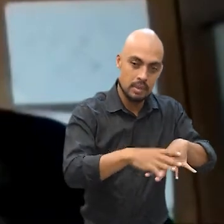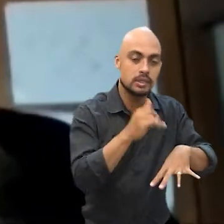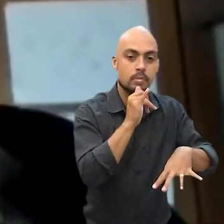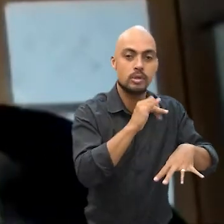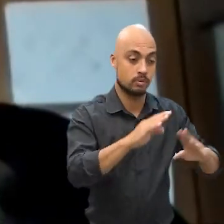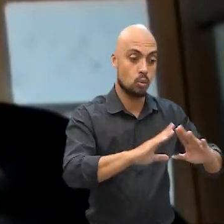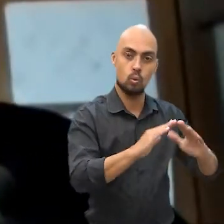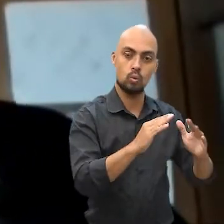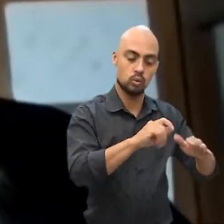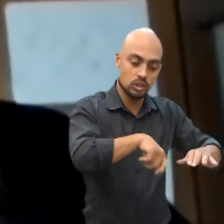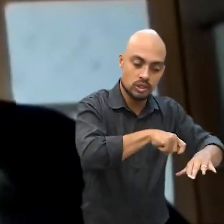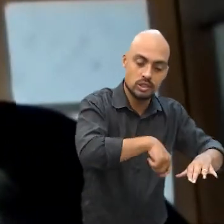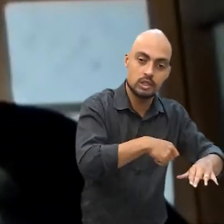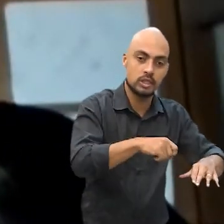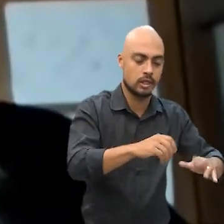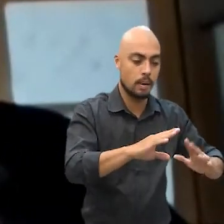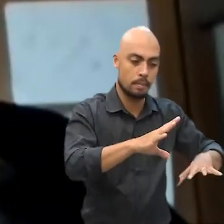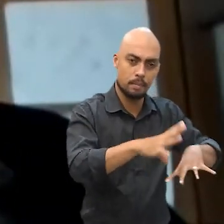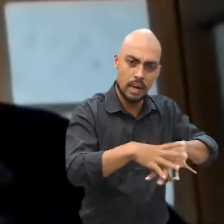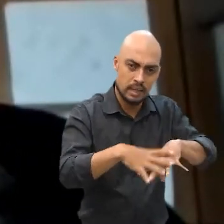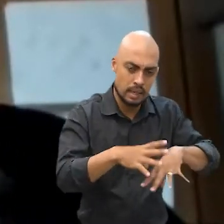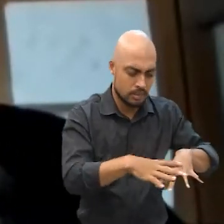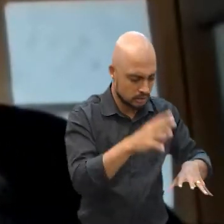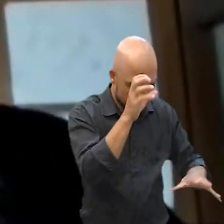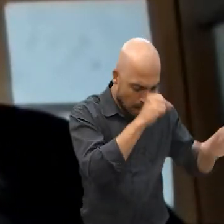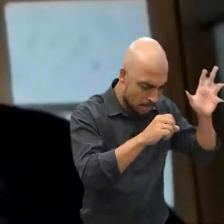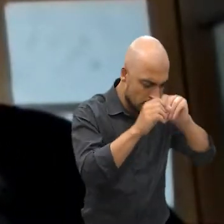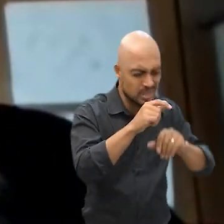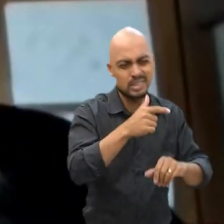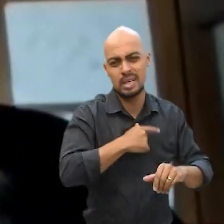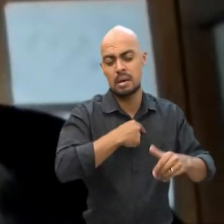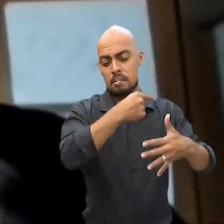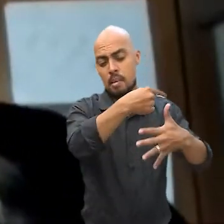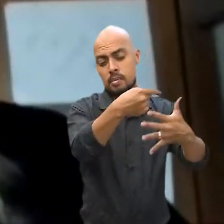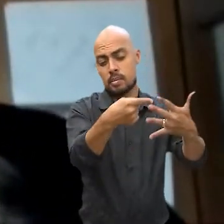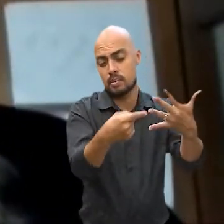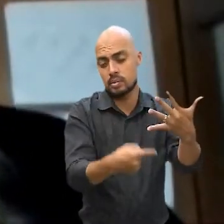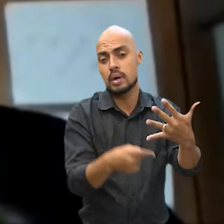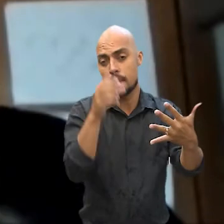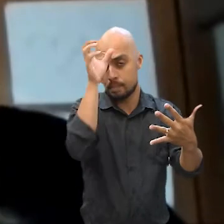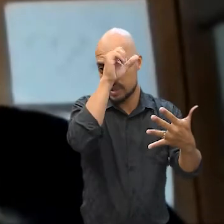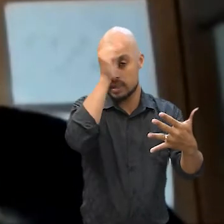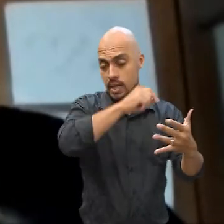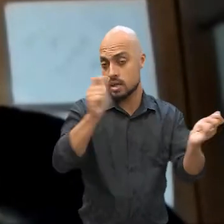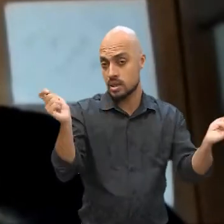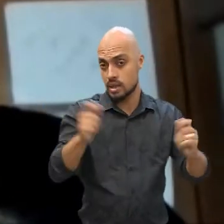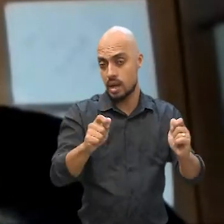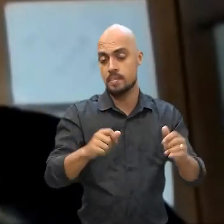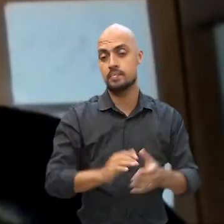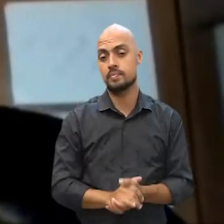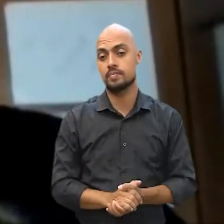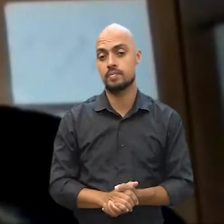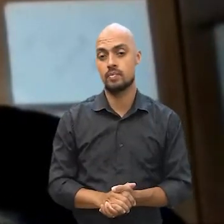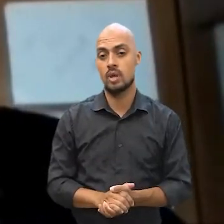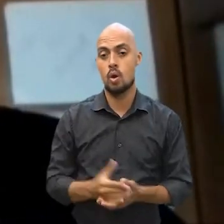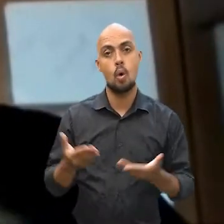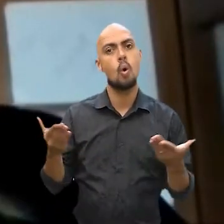cozinha, né? Então, acho que tem várias outras coisas para se fazer, porque o que a gente tem visto são crianças muito